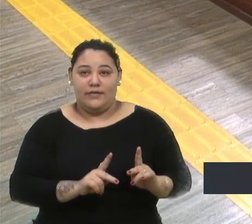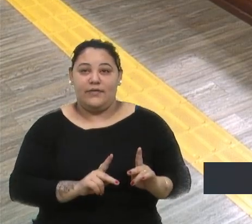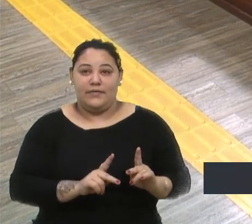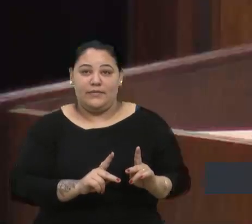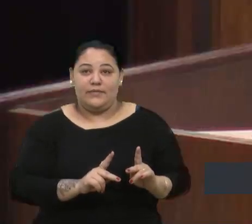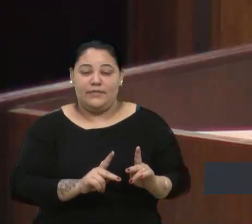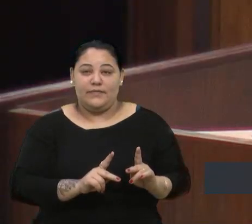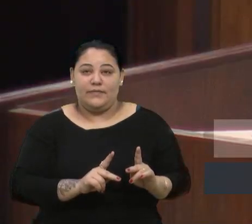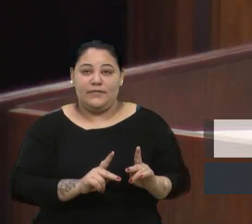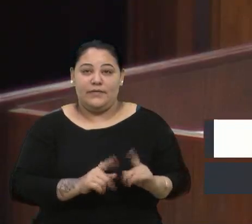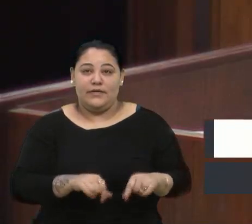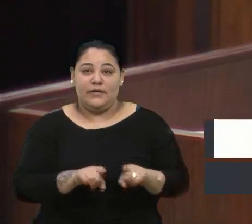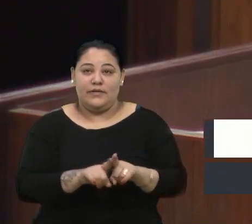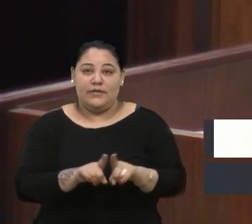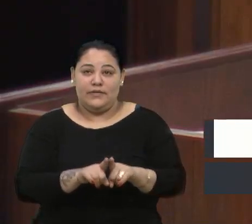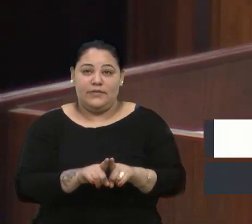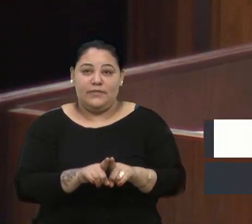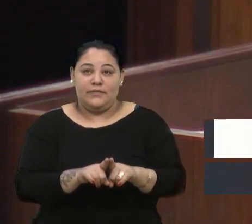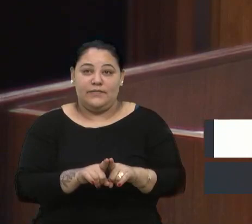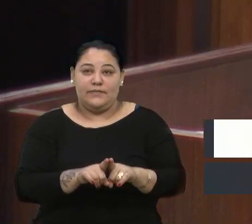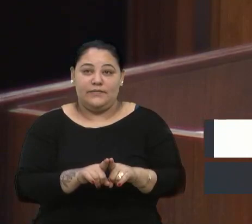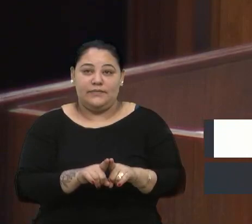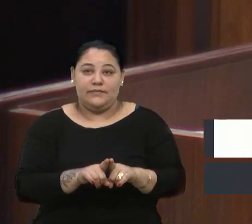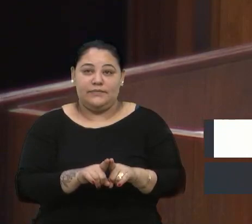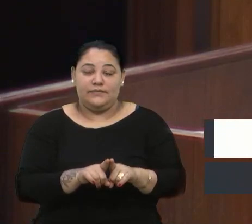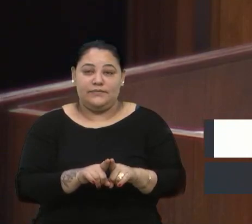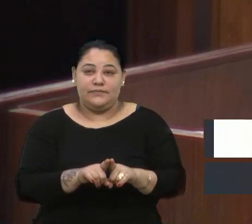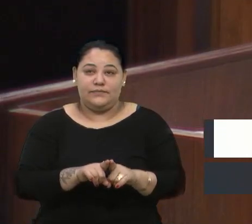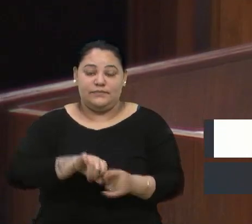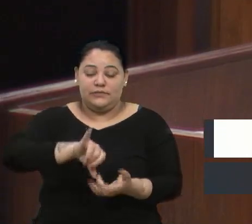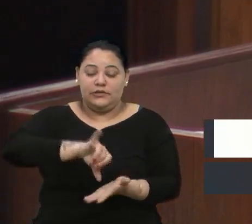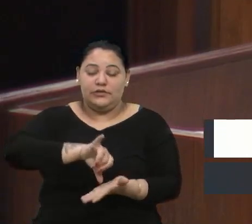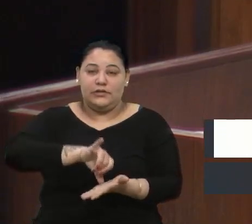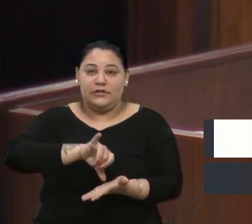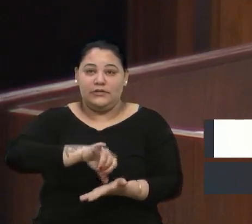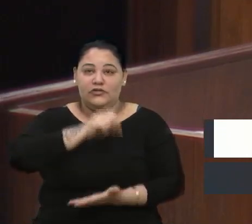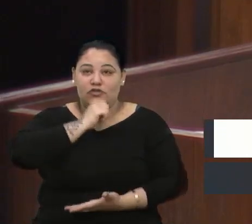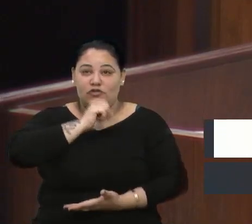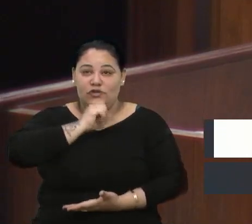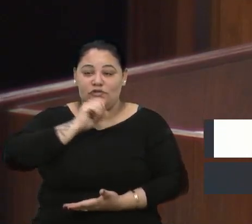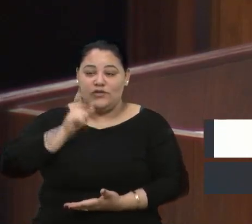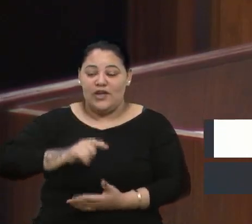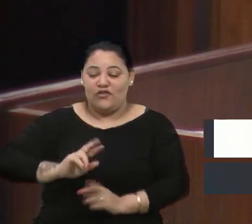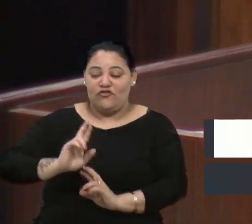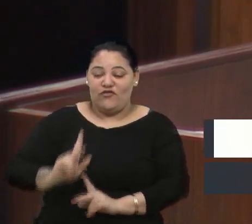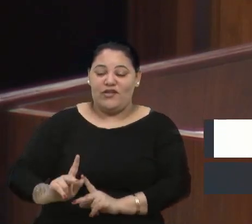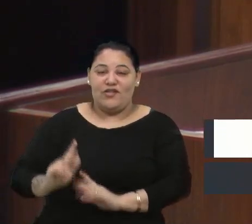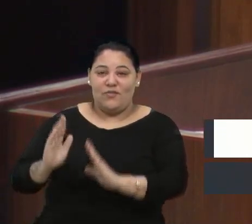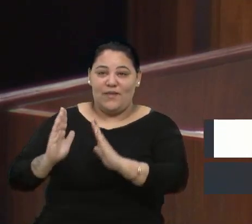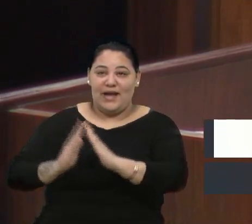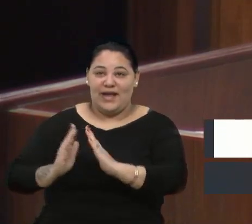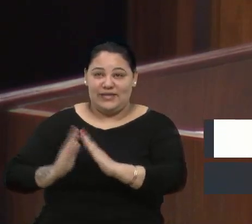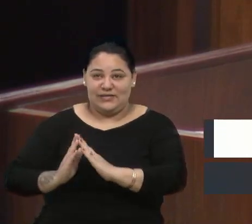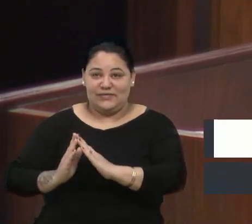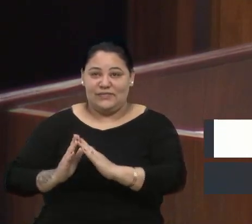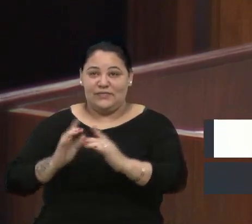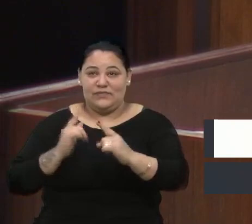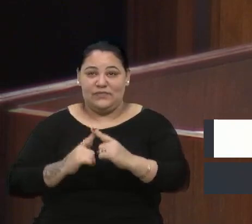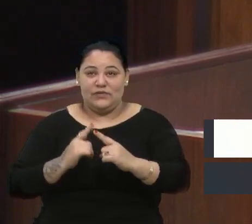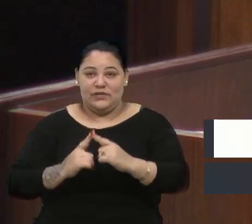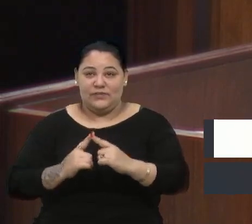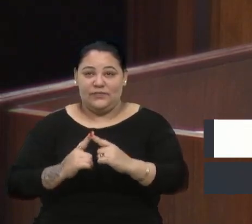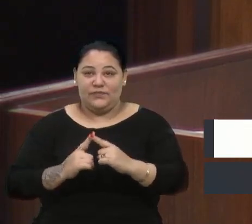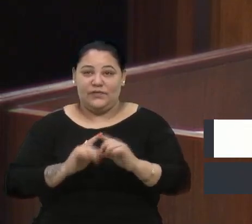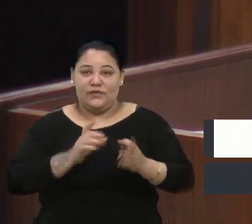O centro de idoso é diferente de uma casa de repouso, já que os